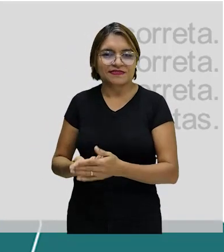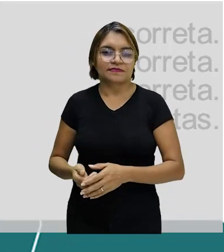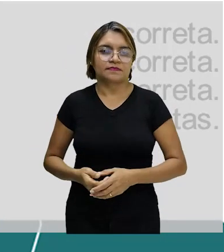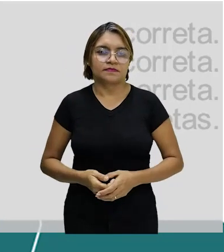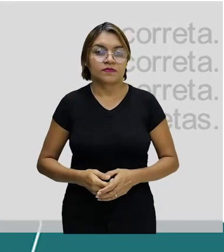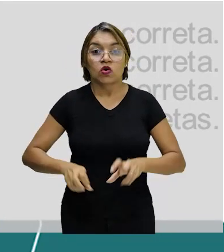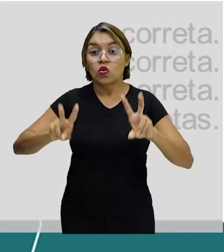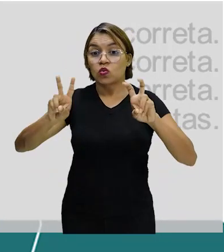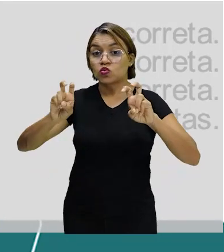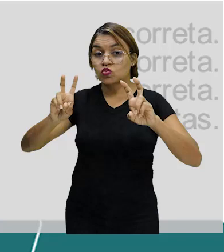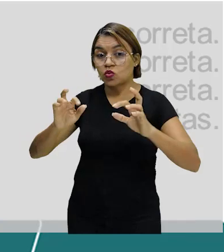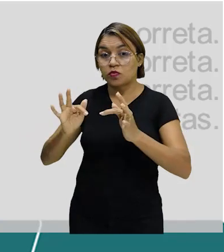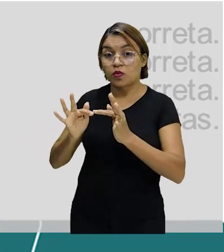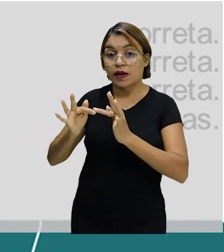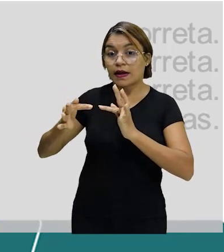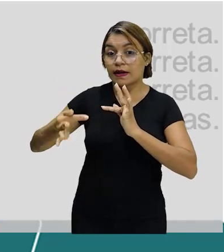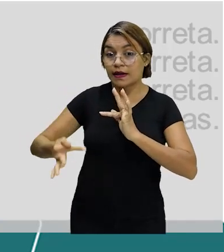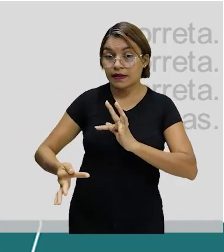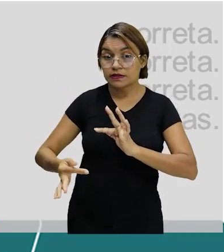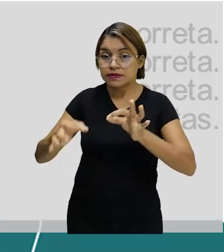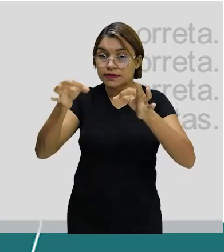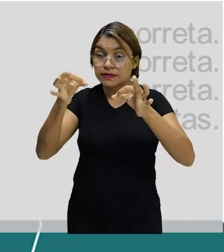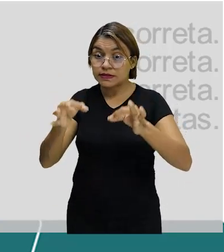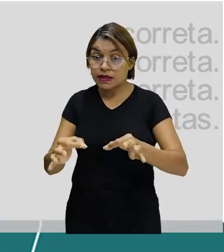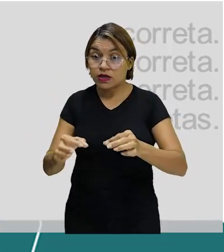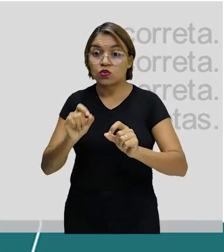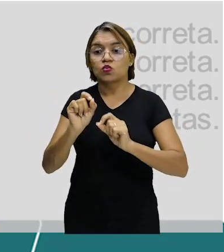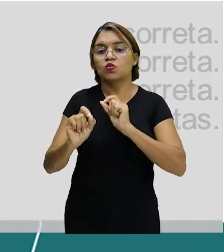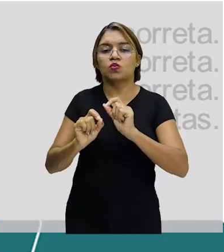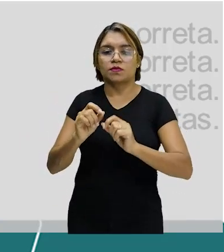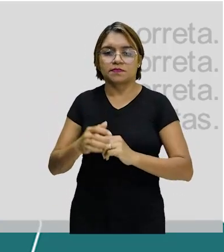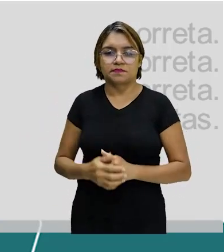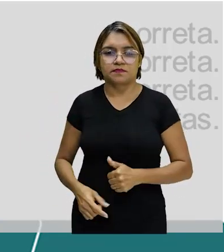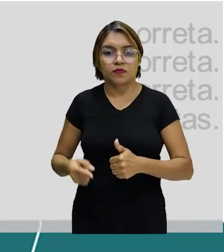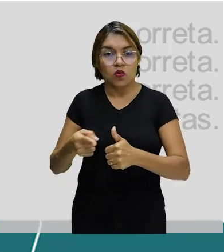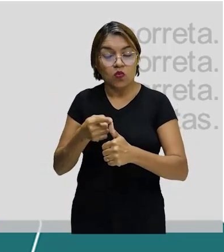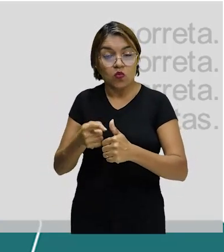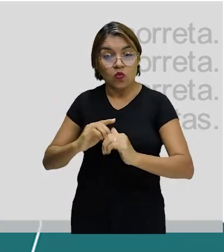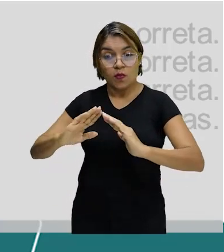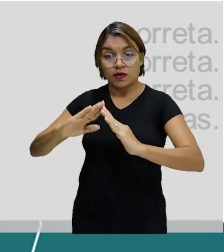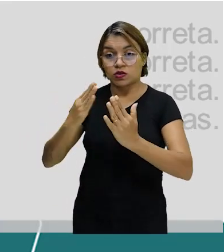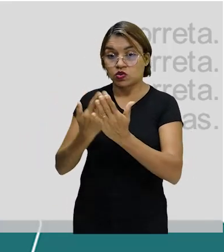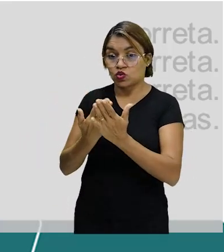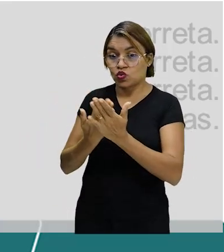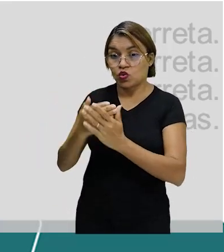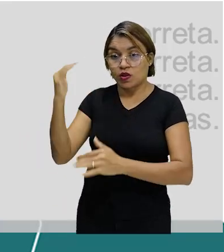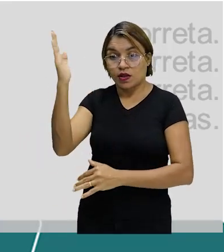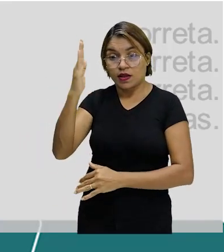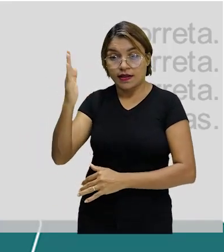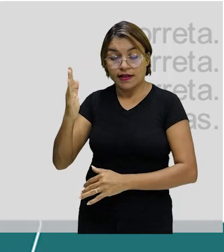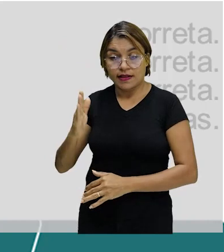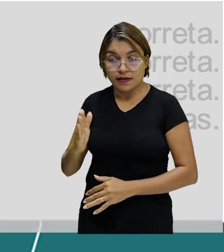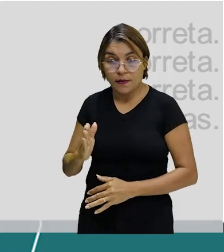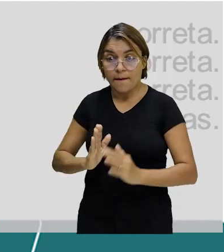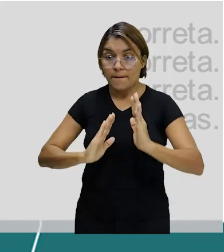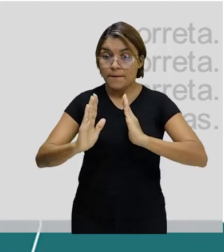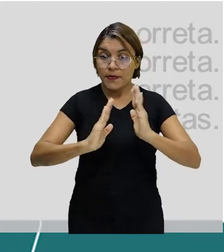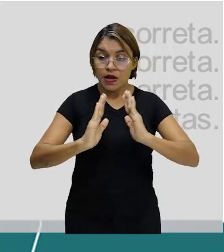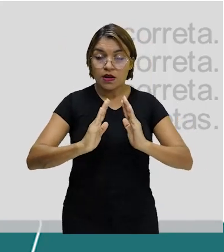o arcadismo, é correto afirmar: 1. É uma escola literária que no Brasil compreendeu o período